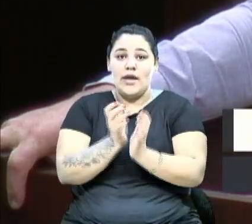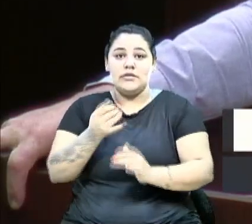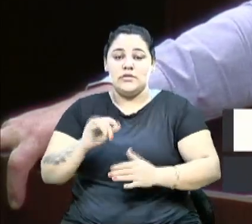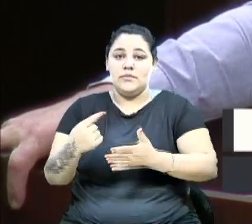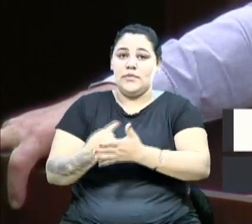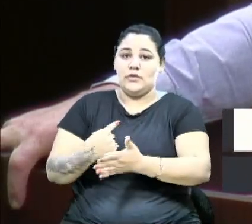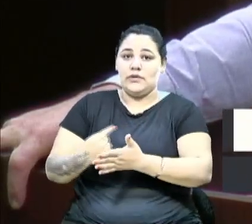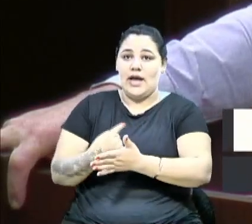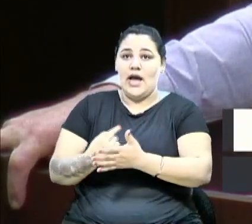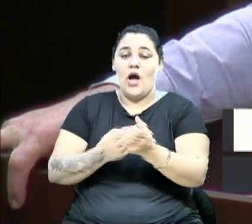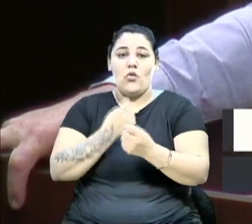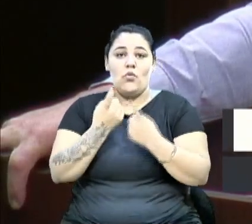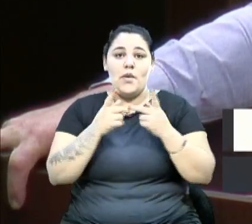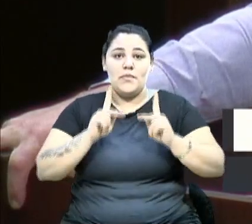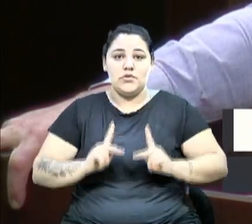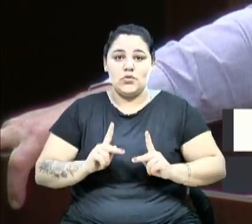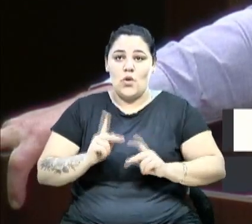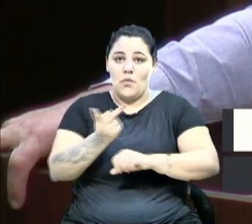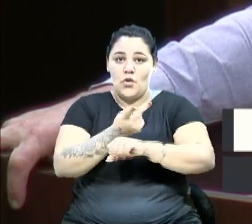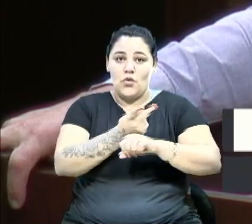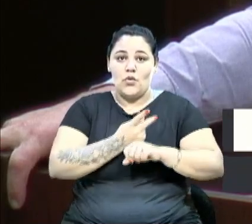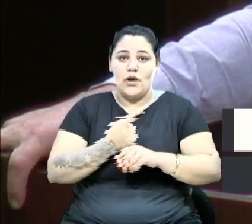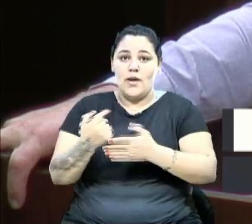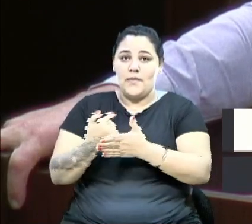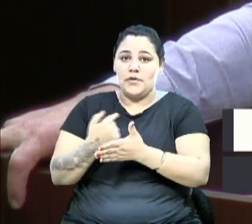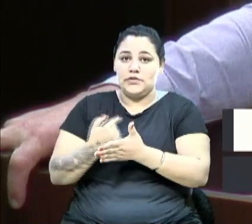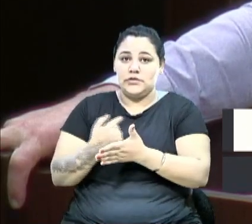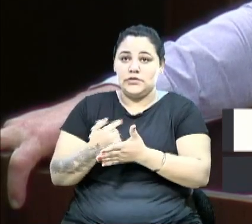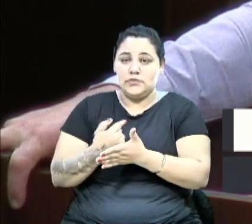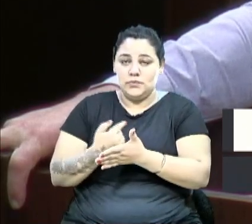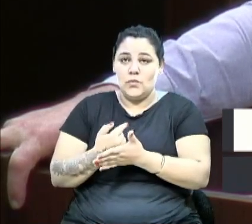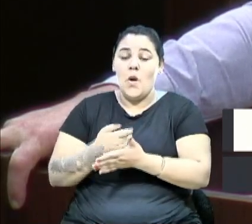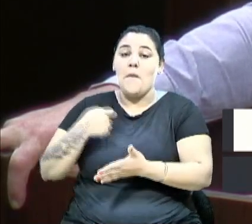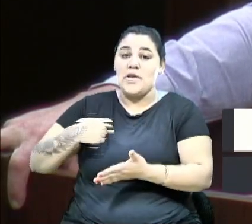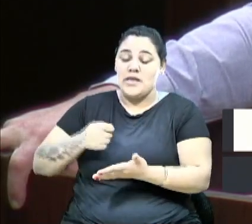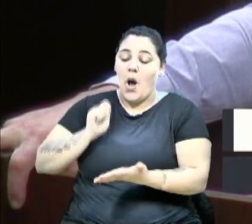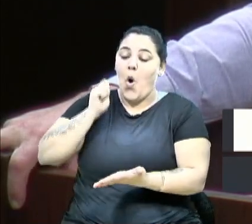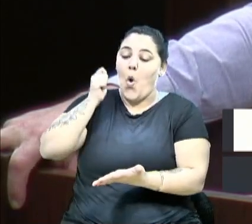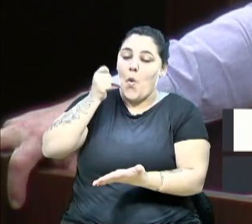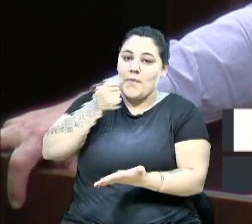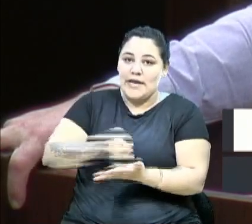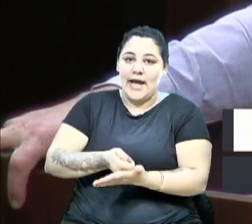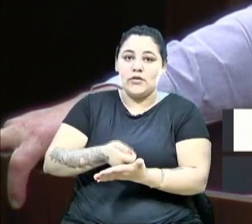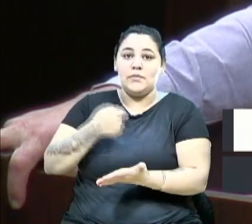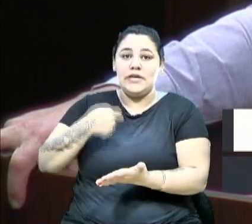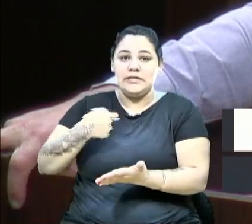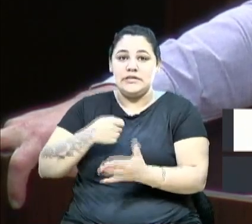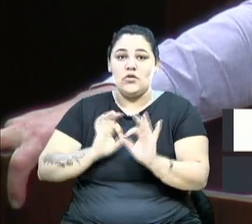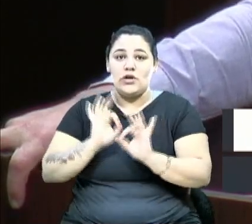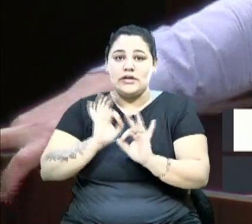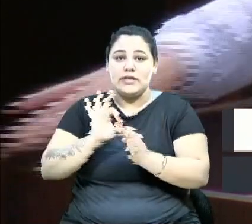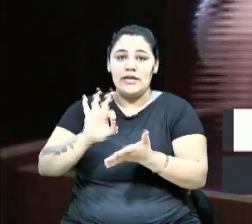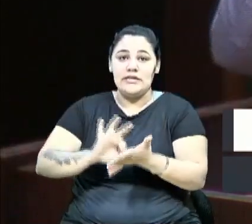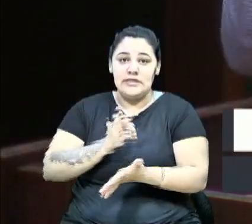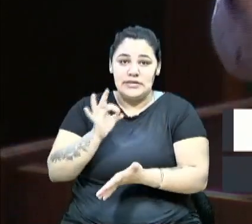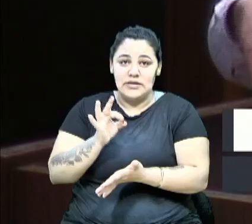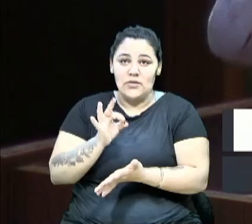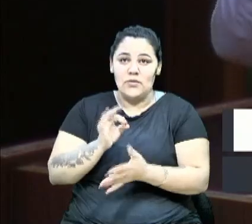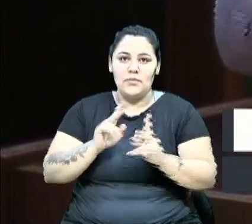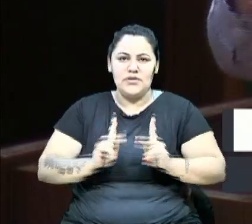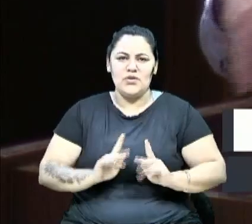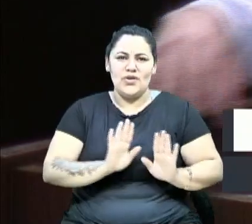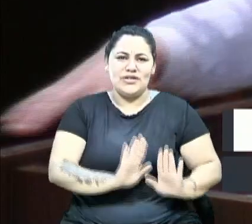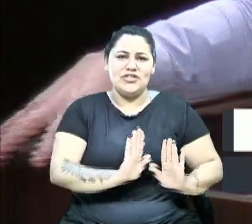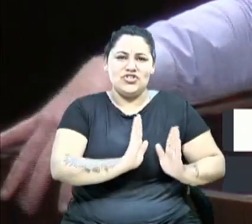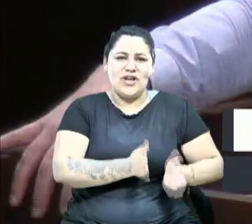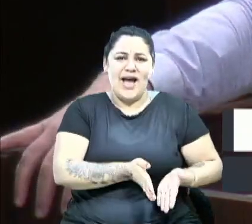se o pessoal procurar informação, de forma obrigatória, tem que atualizar o cadastro. São pessoas que estão lá 10,